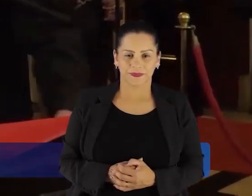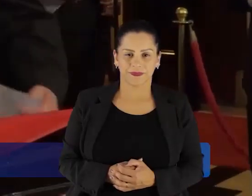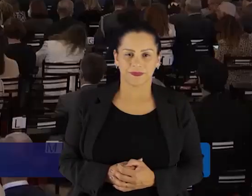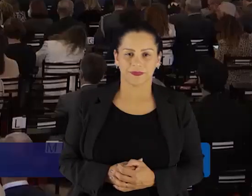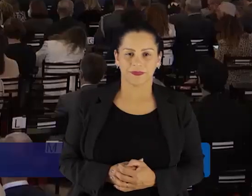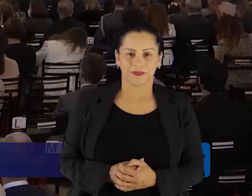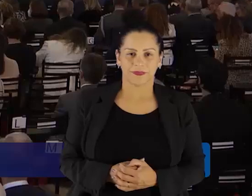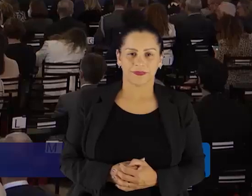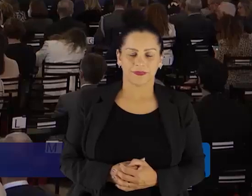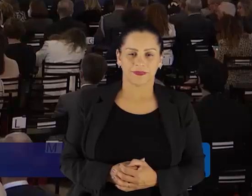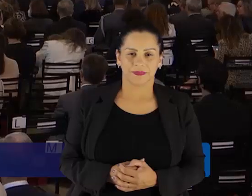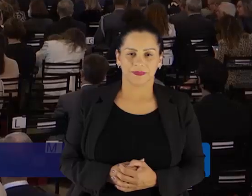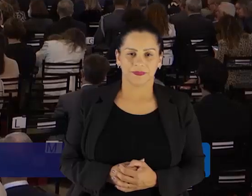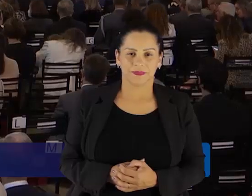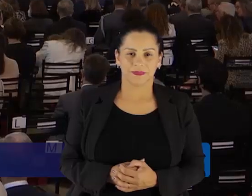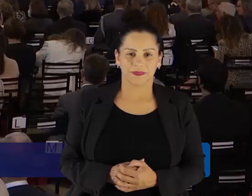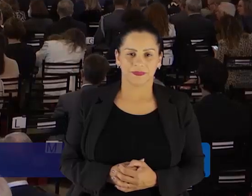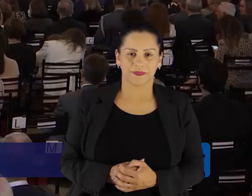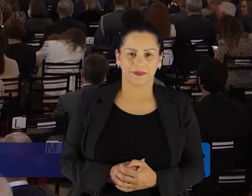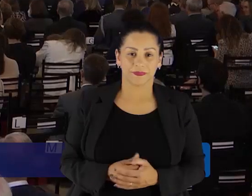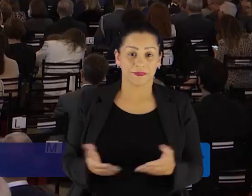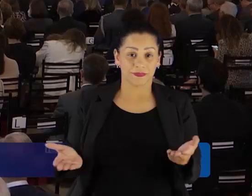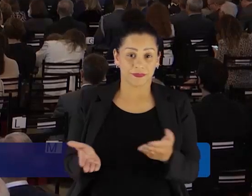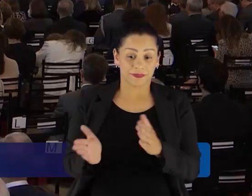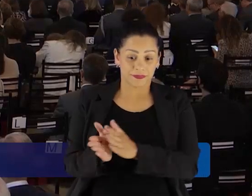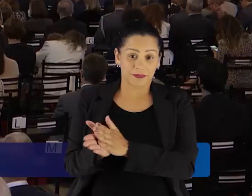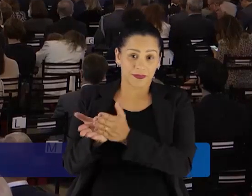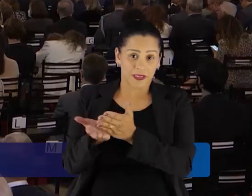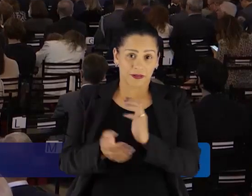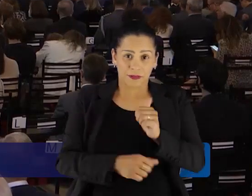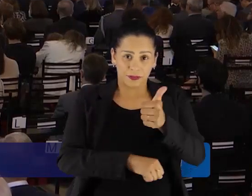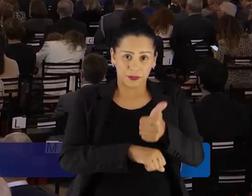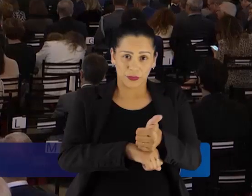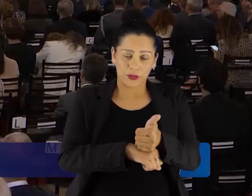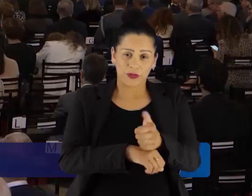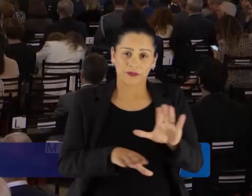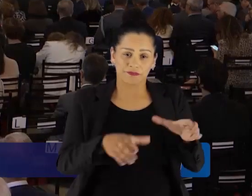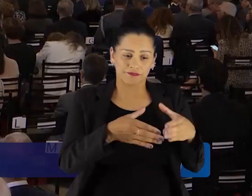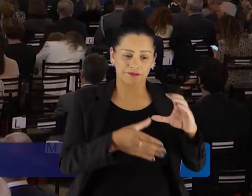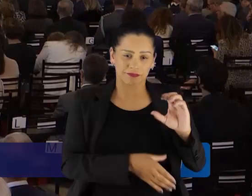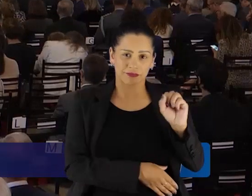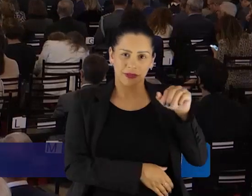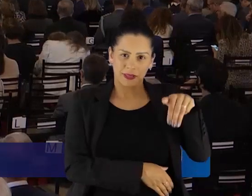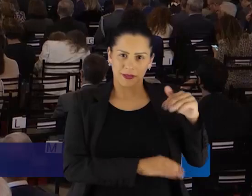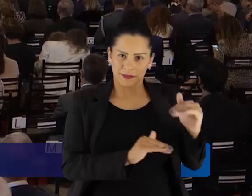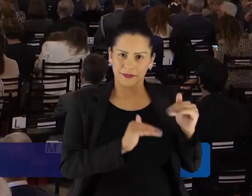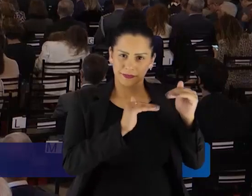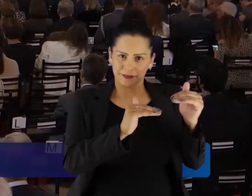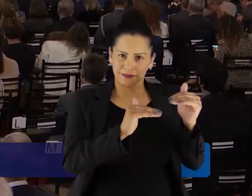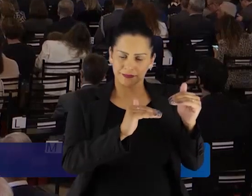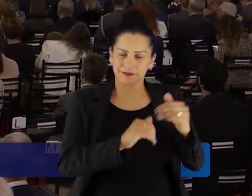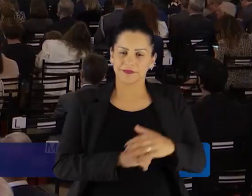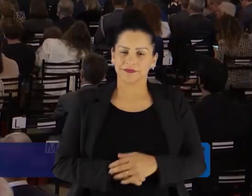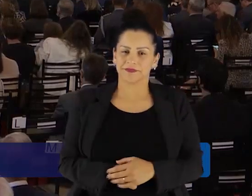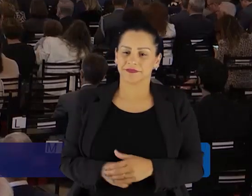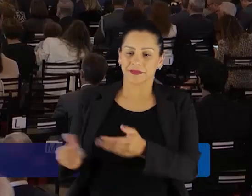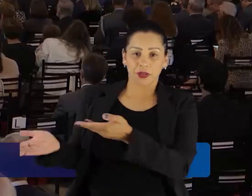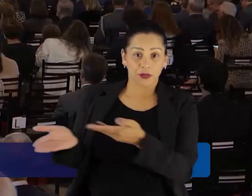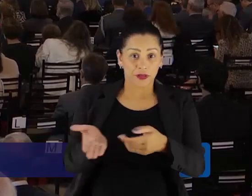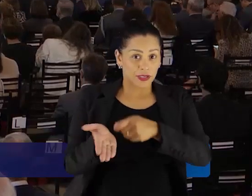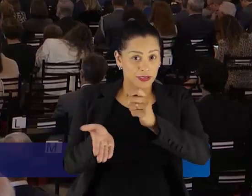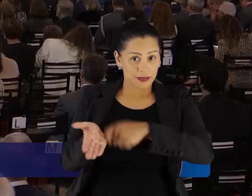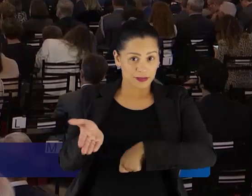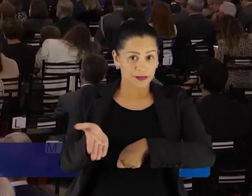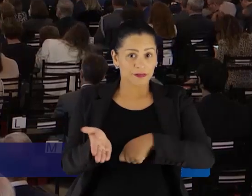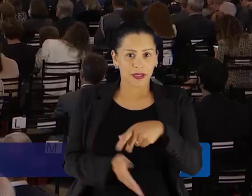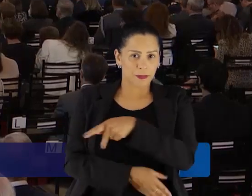e agora o livro de posse do Conselho superior da magistratura convidamos para que